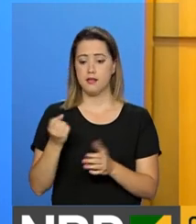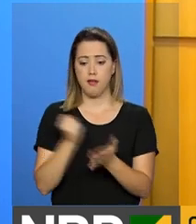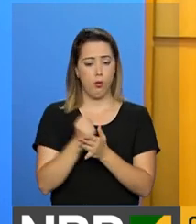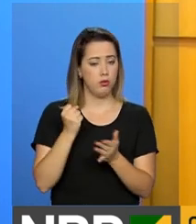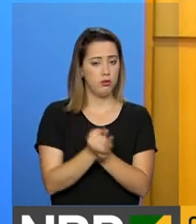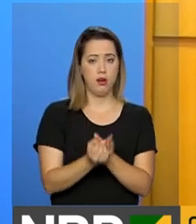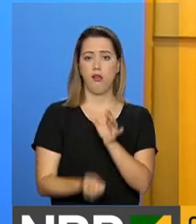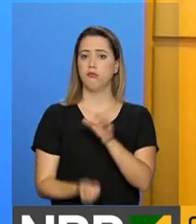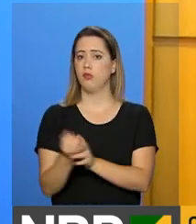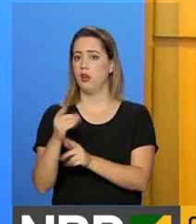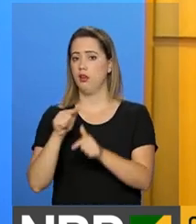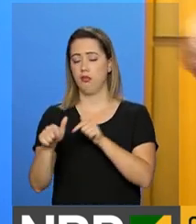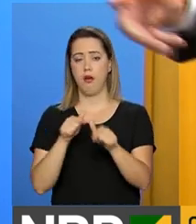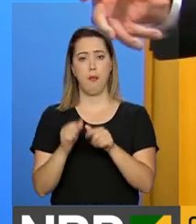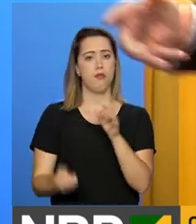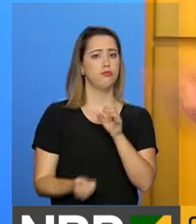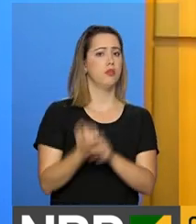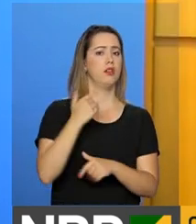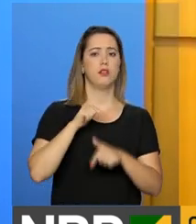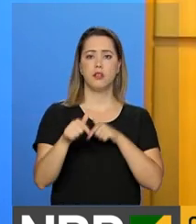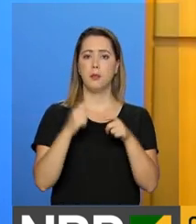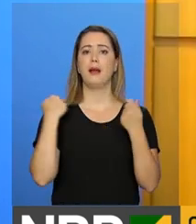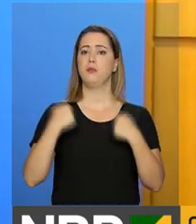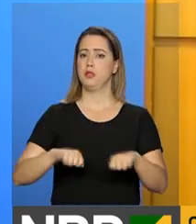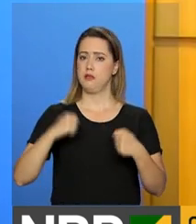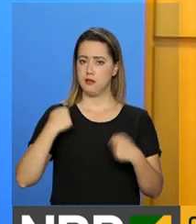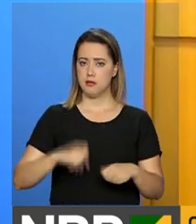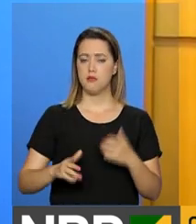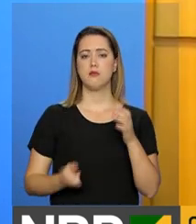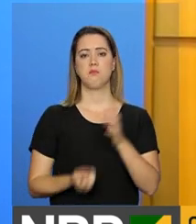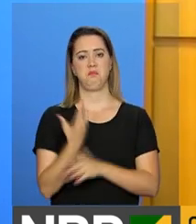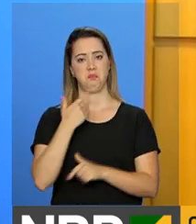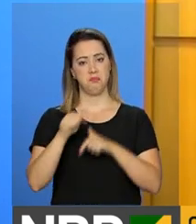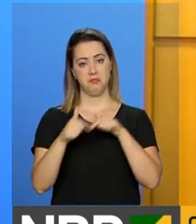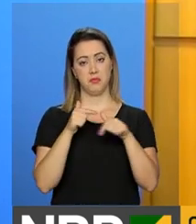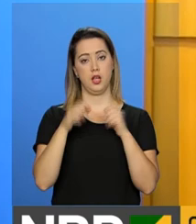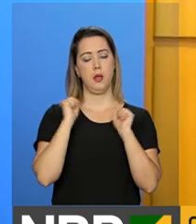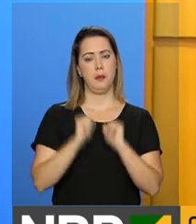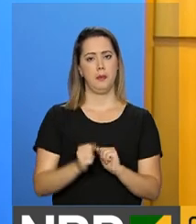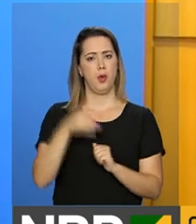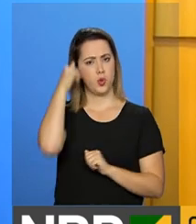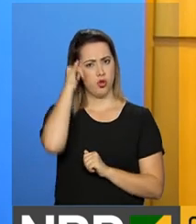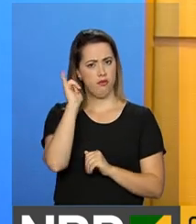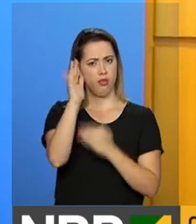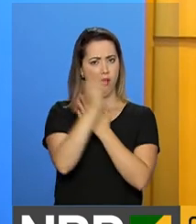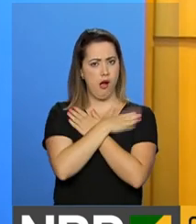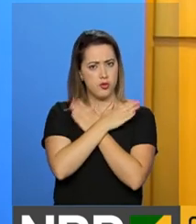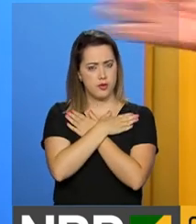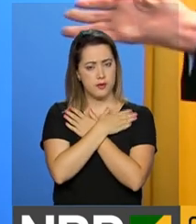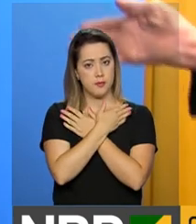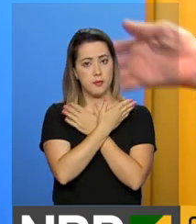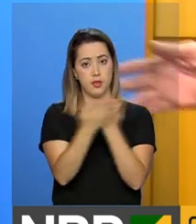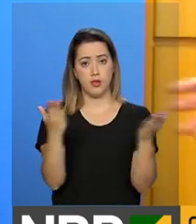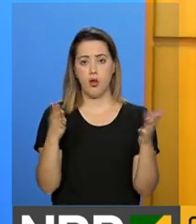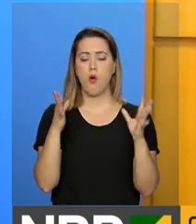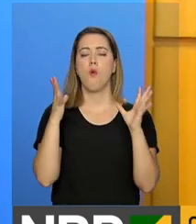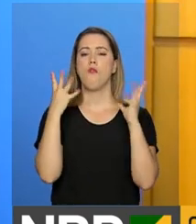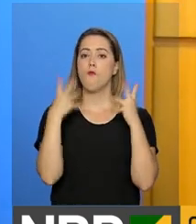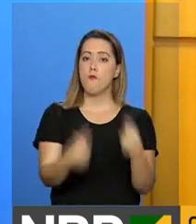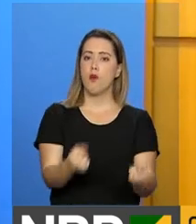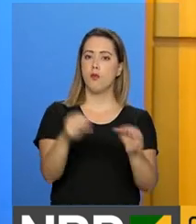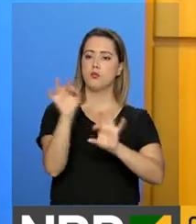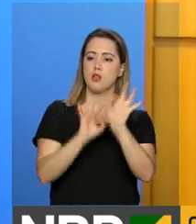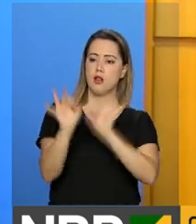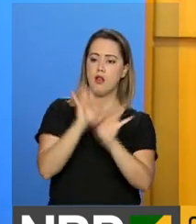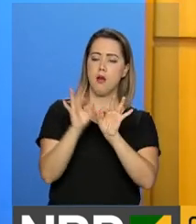é? Porque exige muita mão de obra. Então, é capaz de combater enormemente o desemprego. Portanto, ó, aqui vamos caprichar nessa